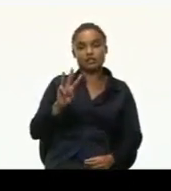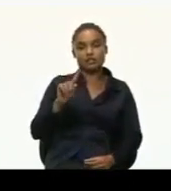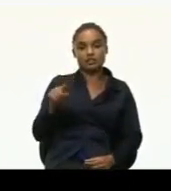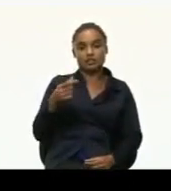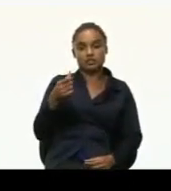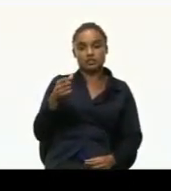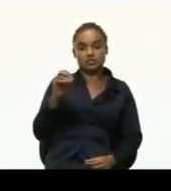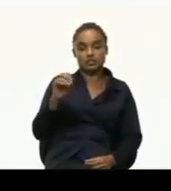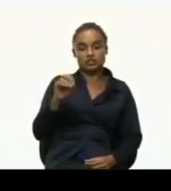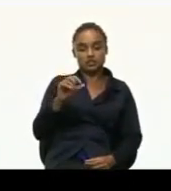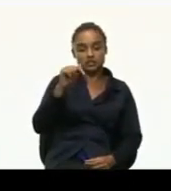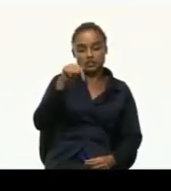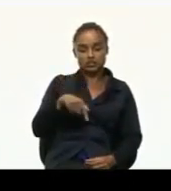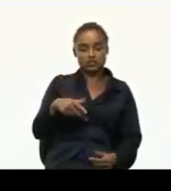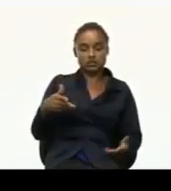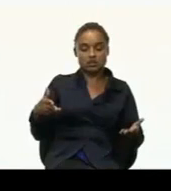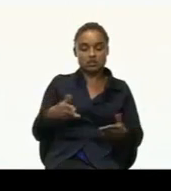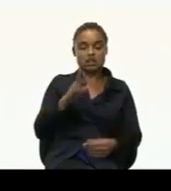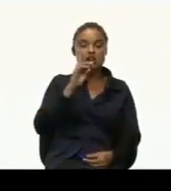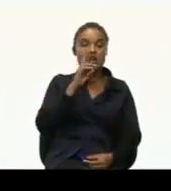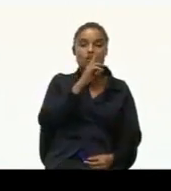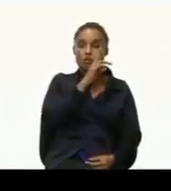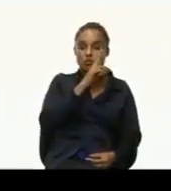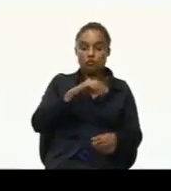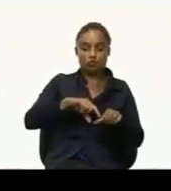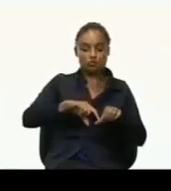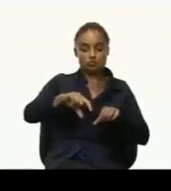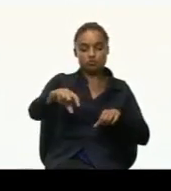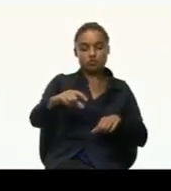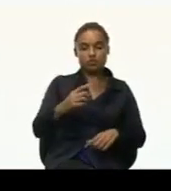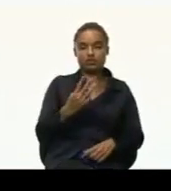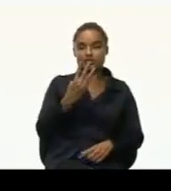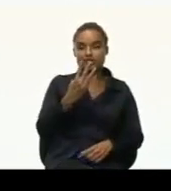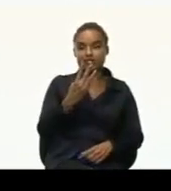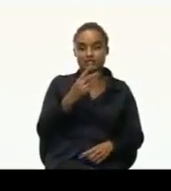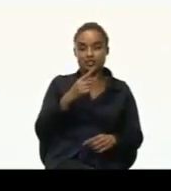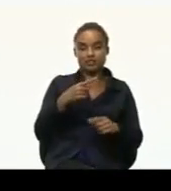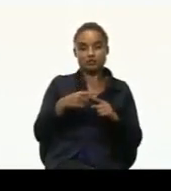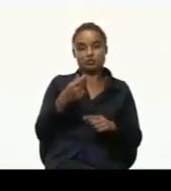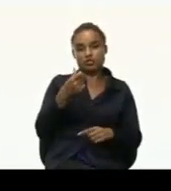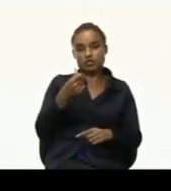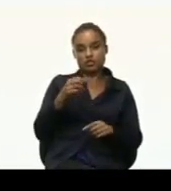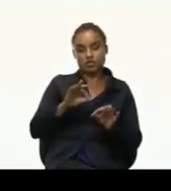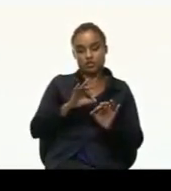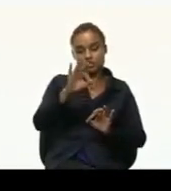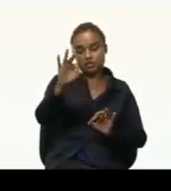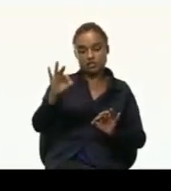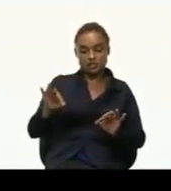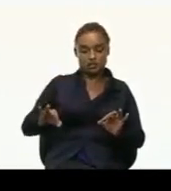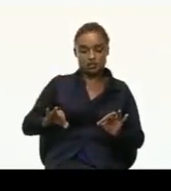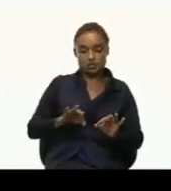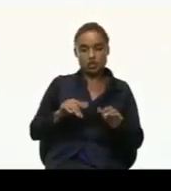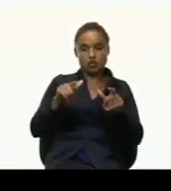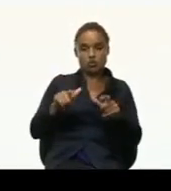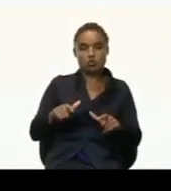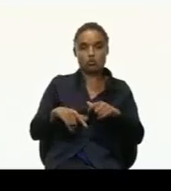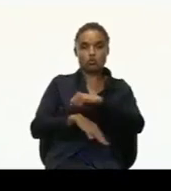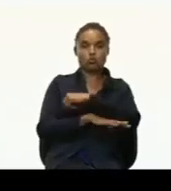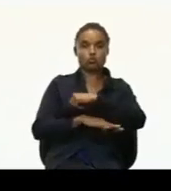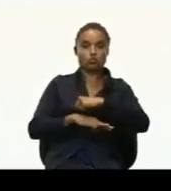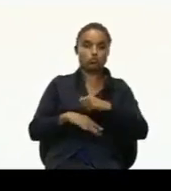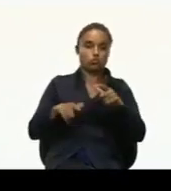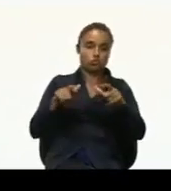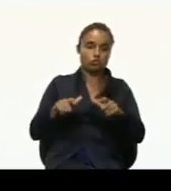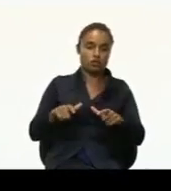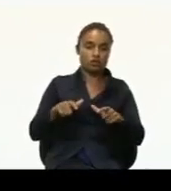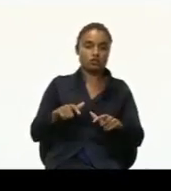3,60. O meu refeitório ficou 3 por 6. Isso, embananei aqui. Bom, então fiz um